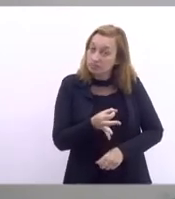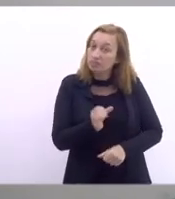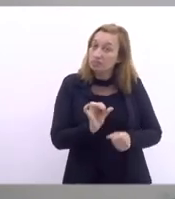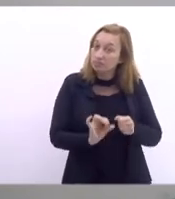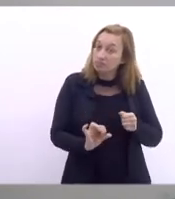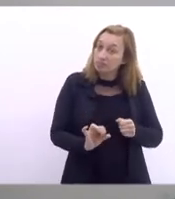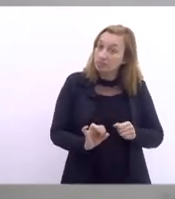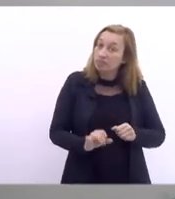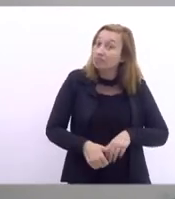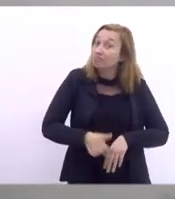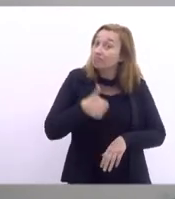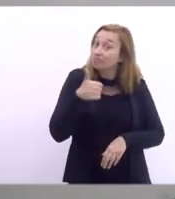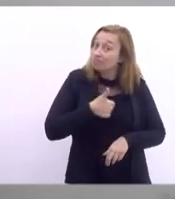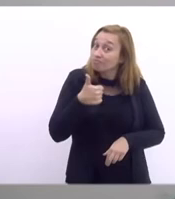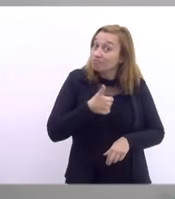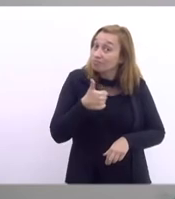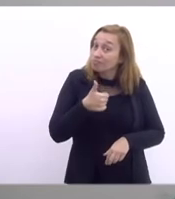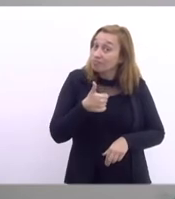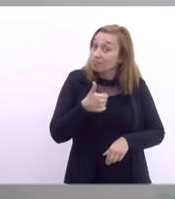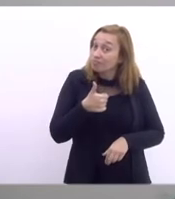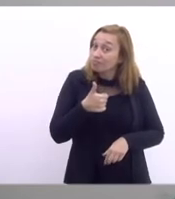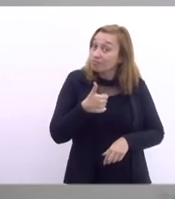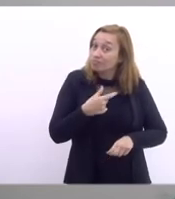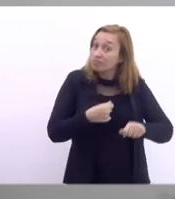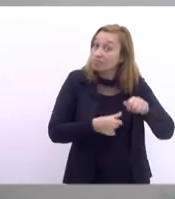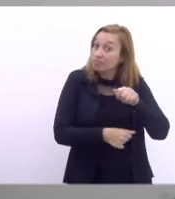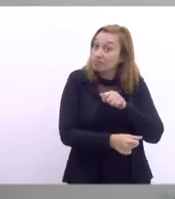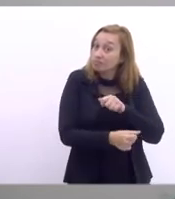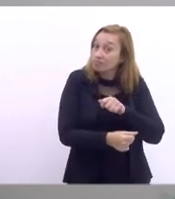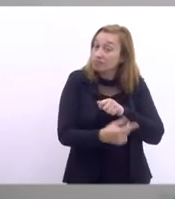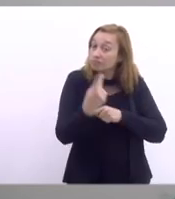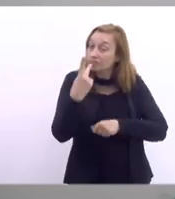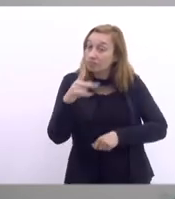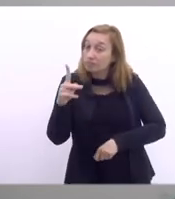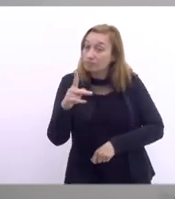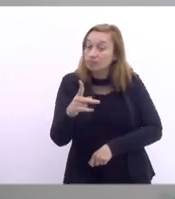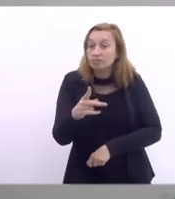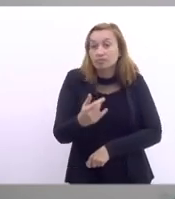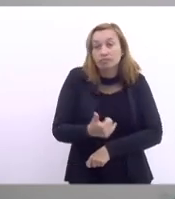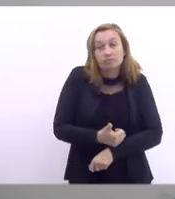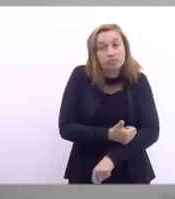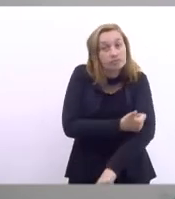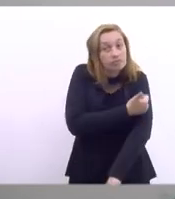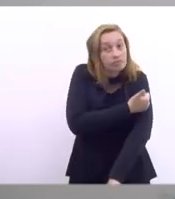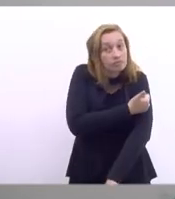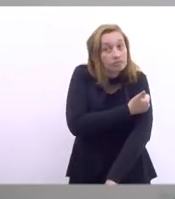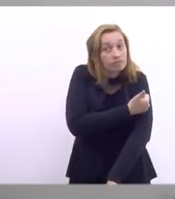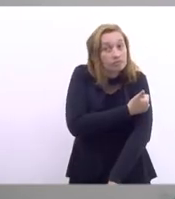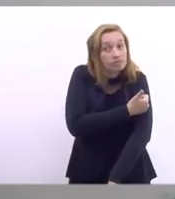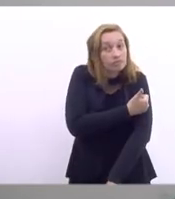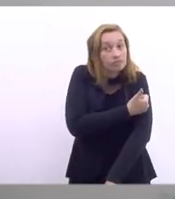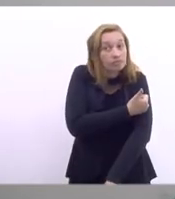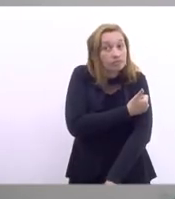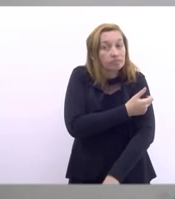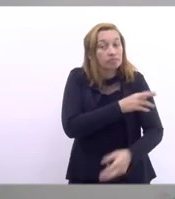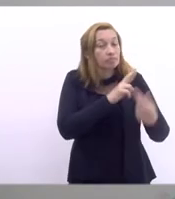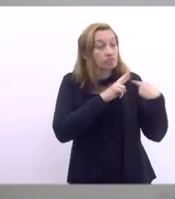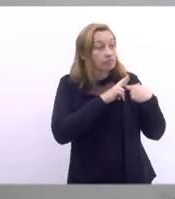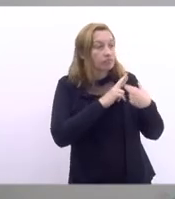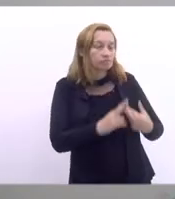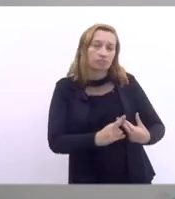faça primeiro investir na sua infraestrutura está da sua responsabilidade